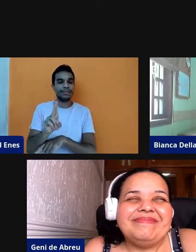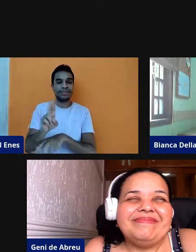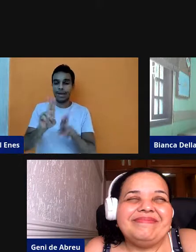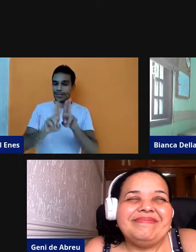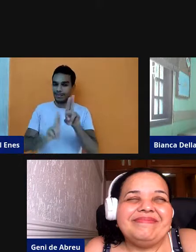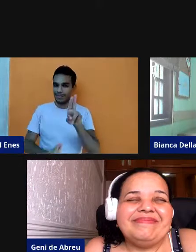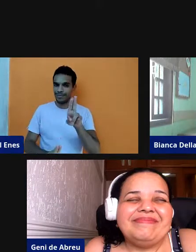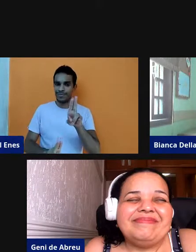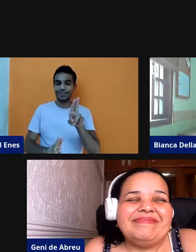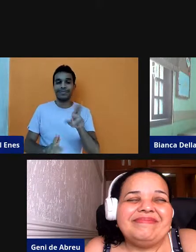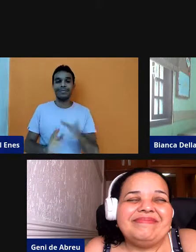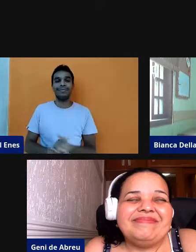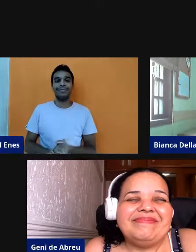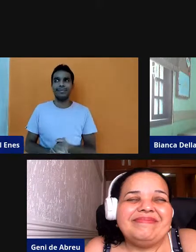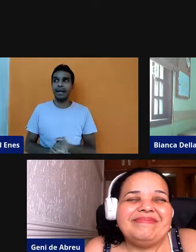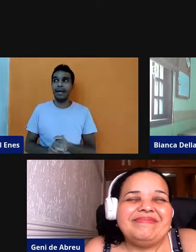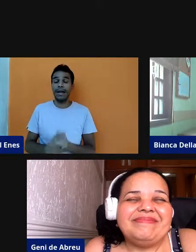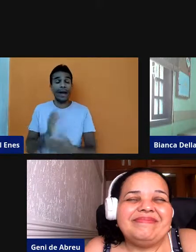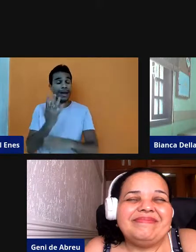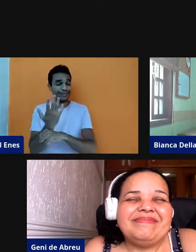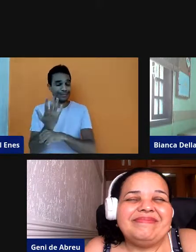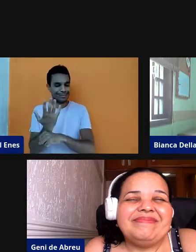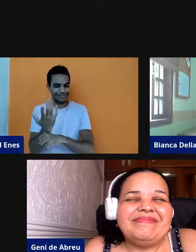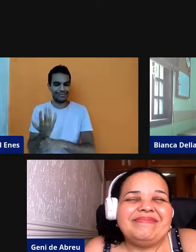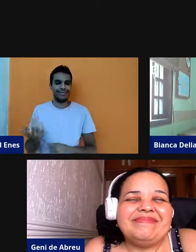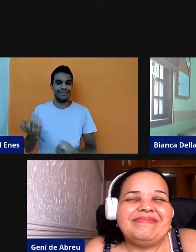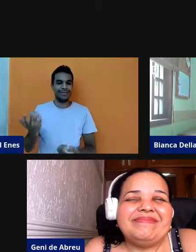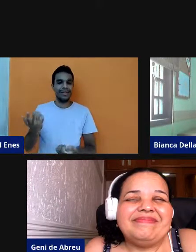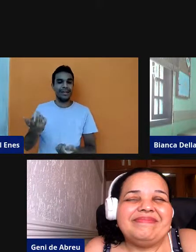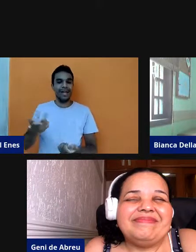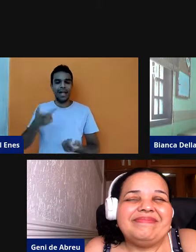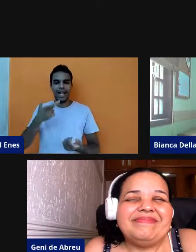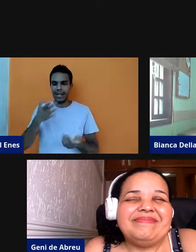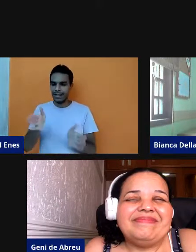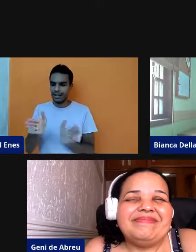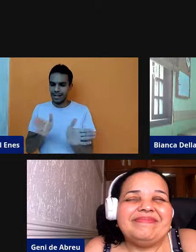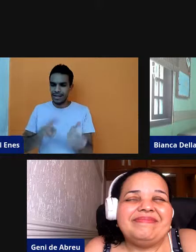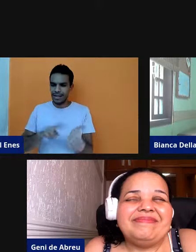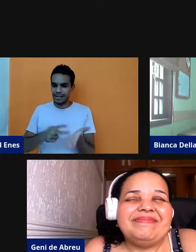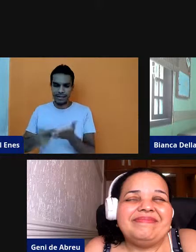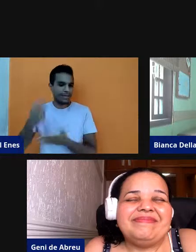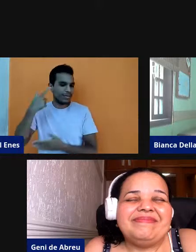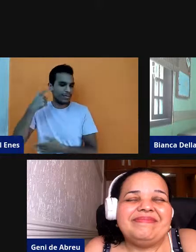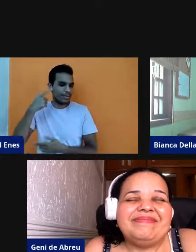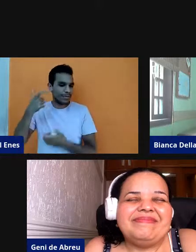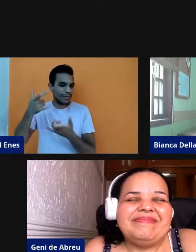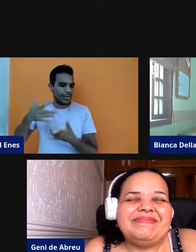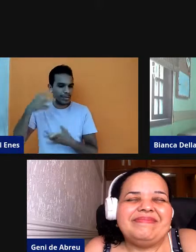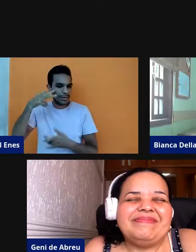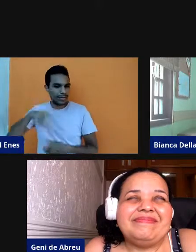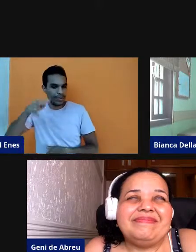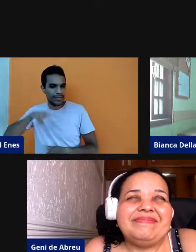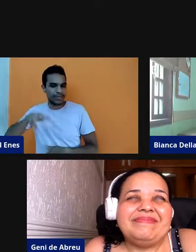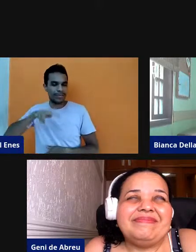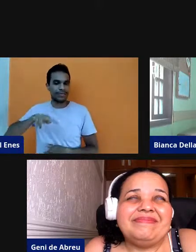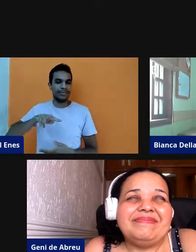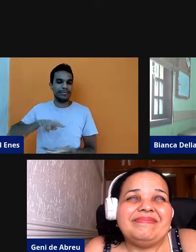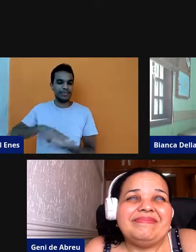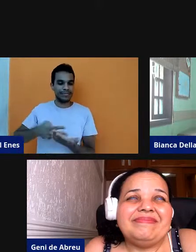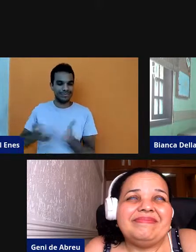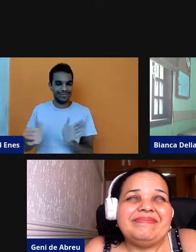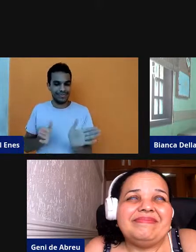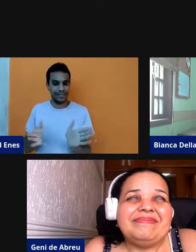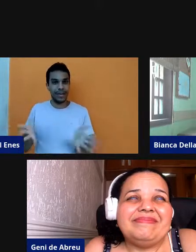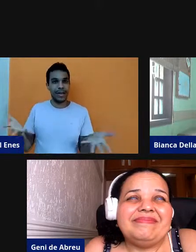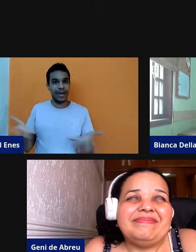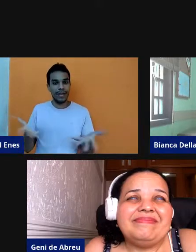Janeiro, especialista em tradução audiovisual acessível, audiodescrição, pela Universidade do Estado do Ceará, e atualmente